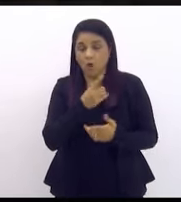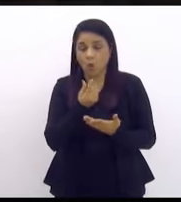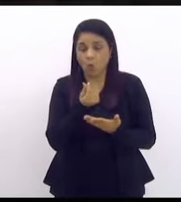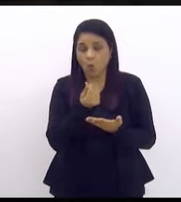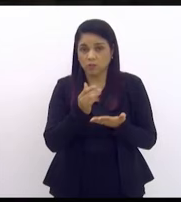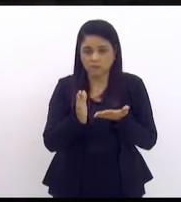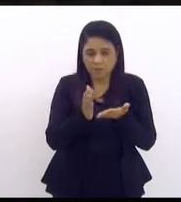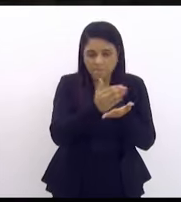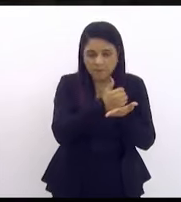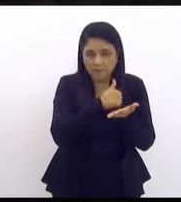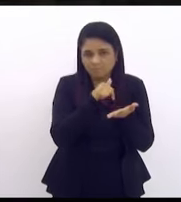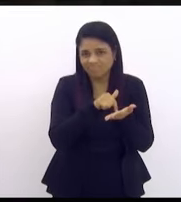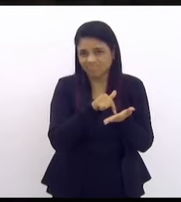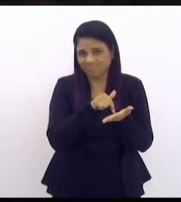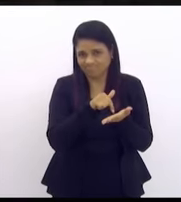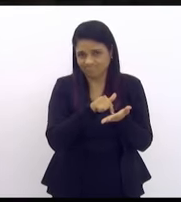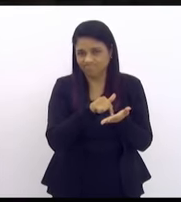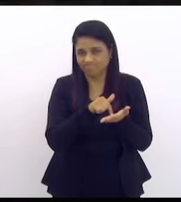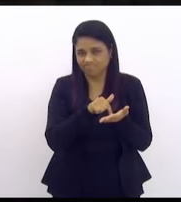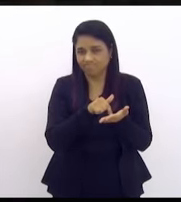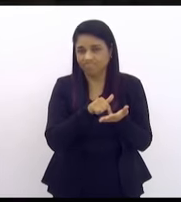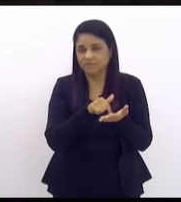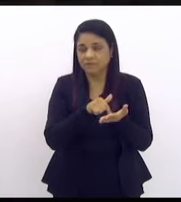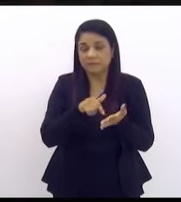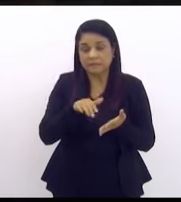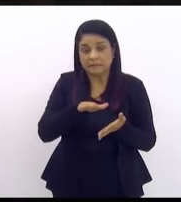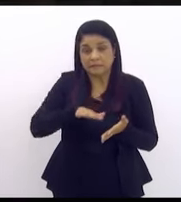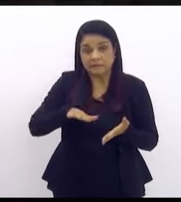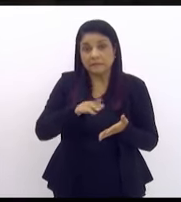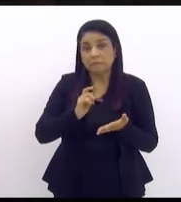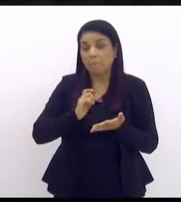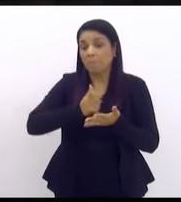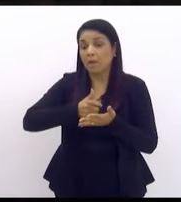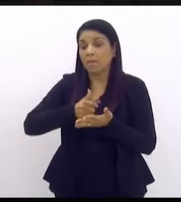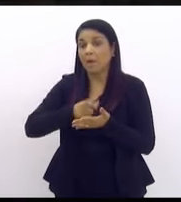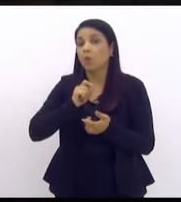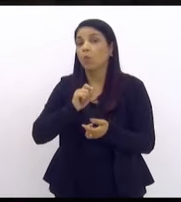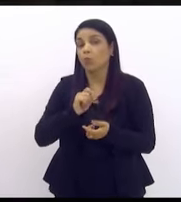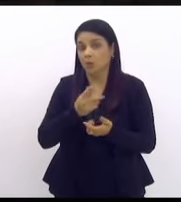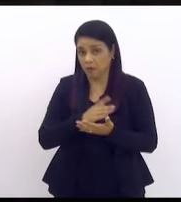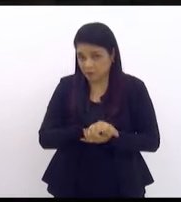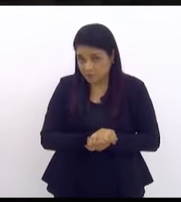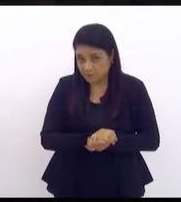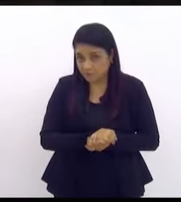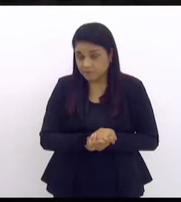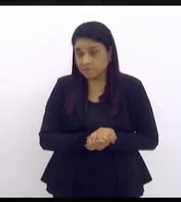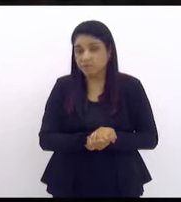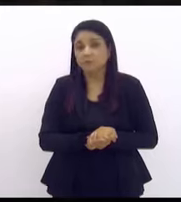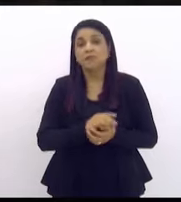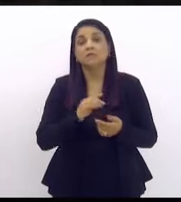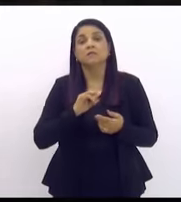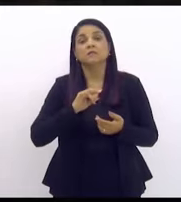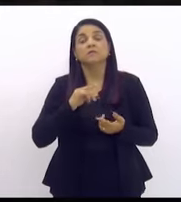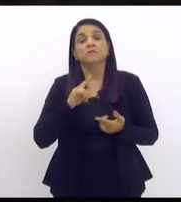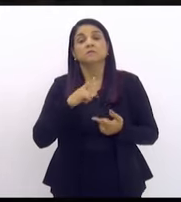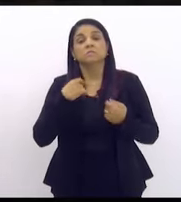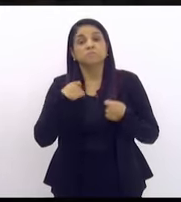orçamento e o seu campo financeiro. E, nesse sentido, é importante dizer que